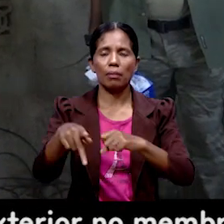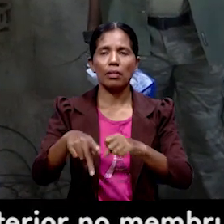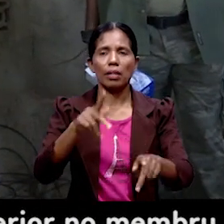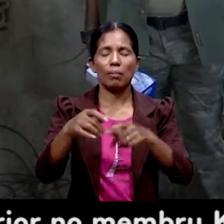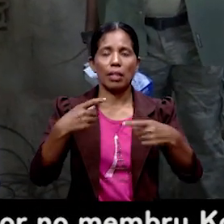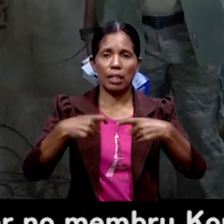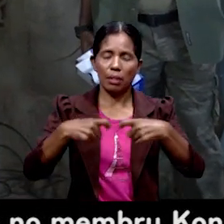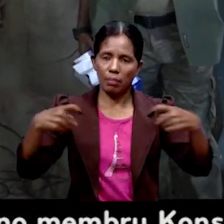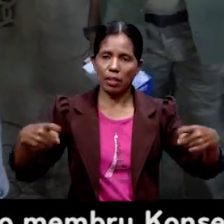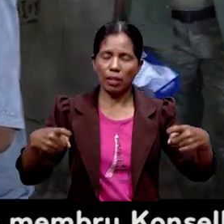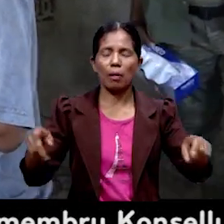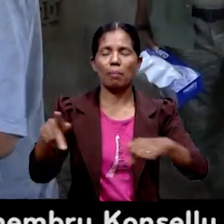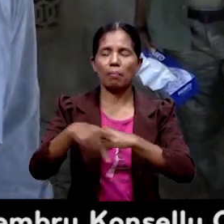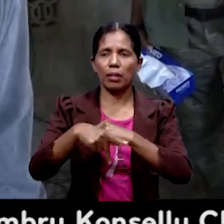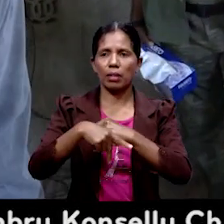Roseira?